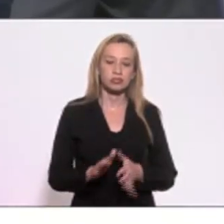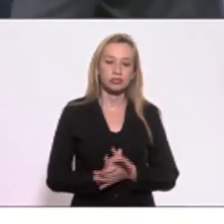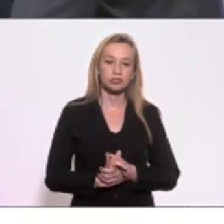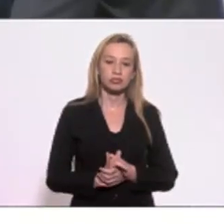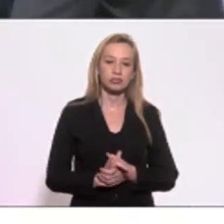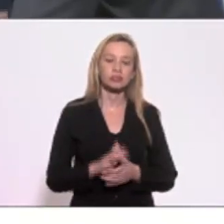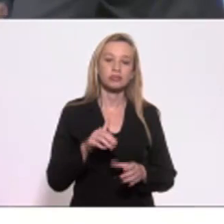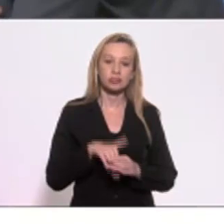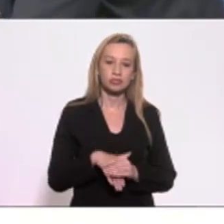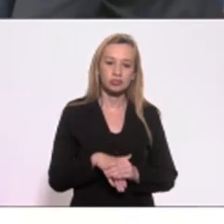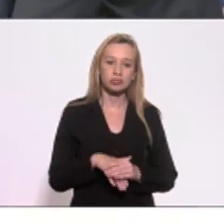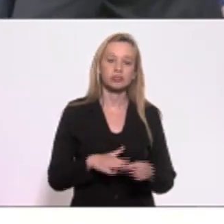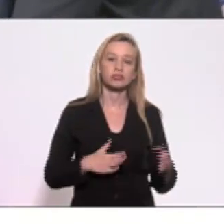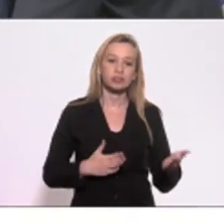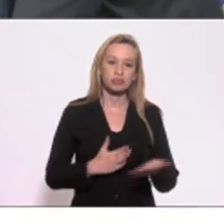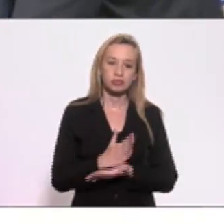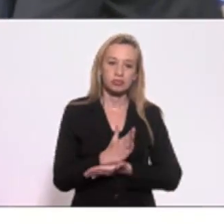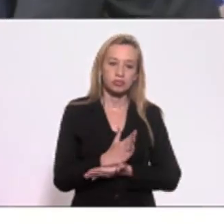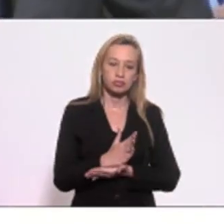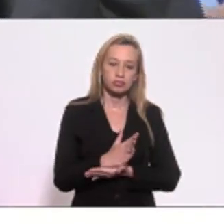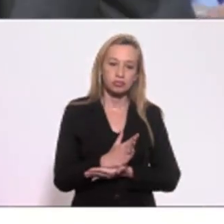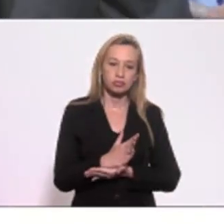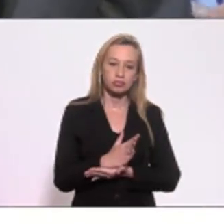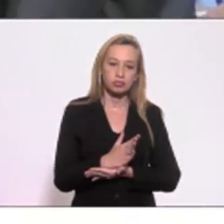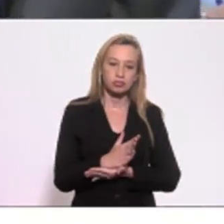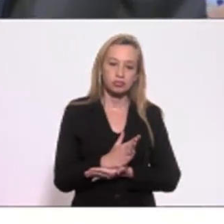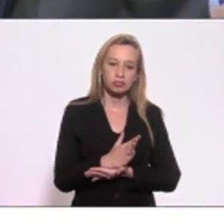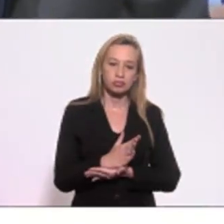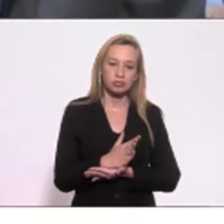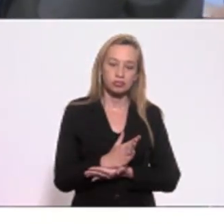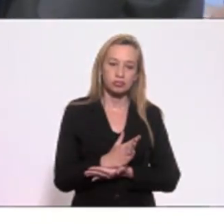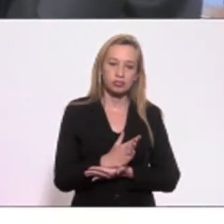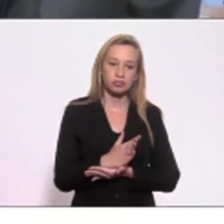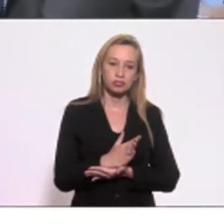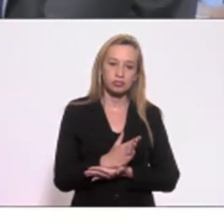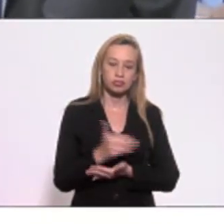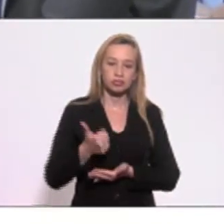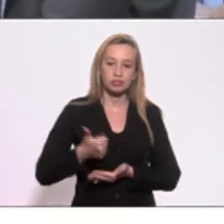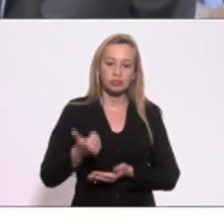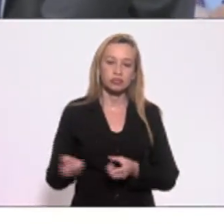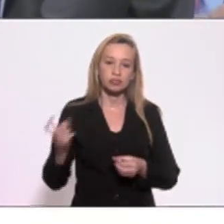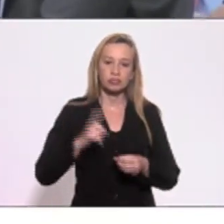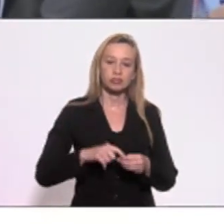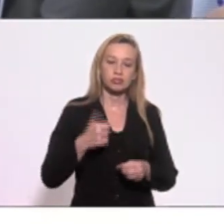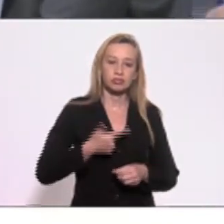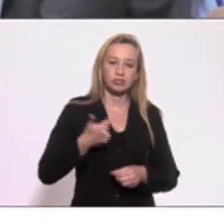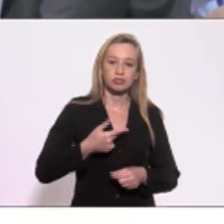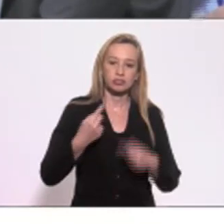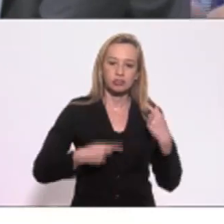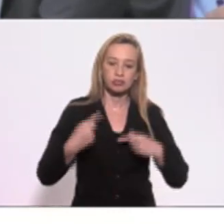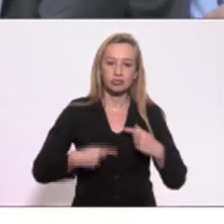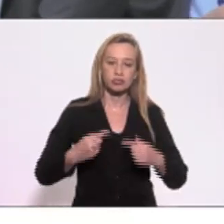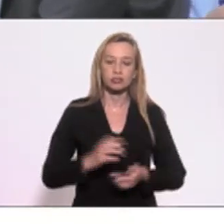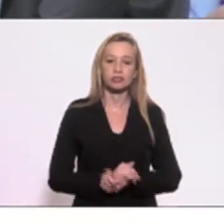Em votação, os senhores que aprovam isso como estão, aprovado em primeira, retorna em segunda.